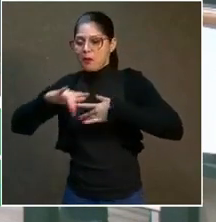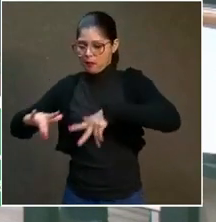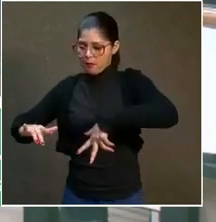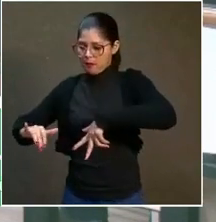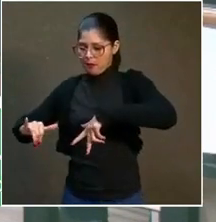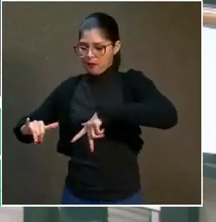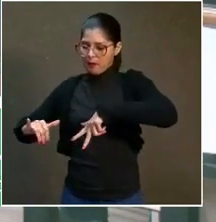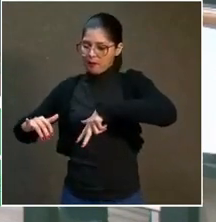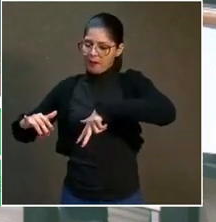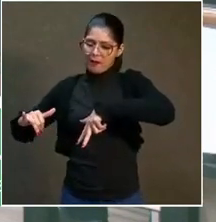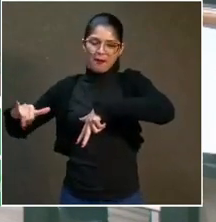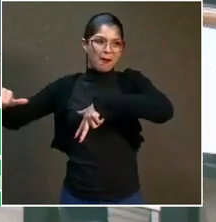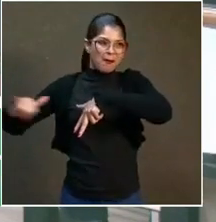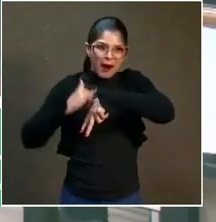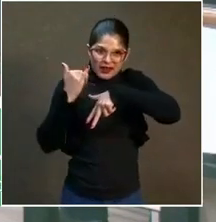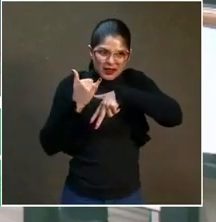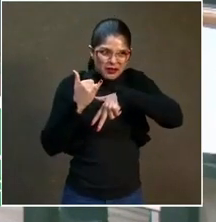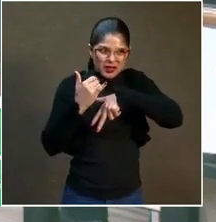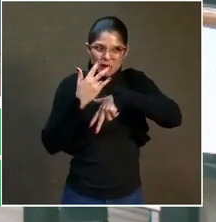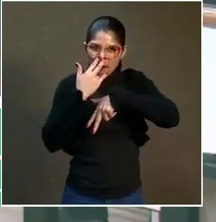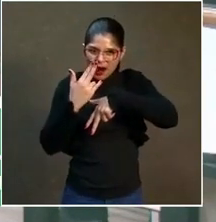Xingou minha mãe. Acho que todos perceberam.